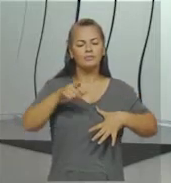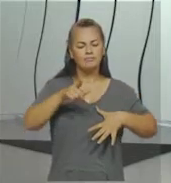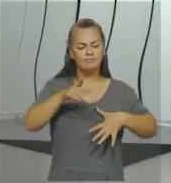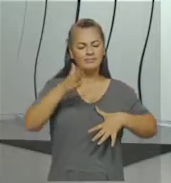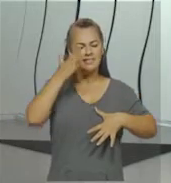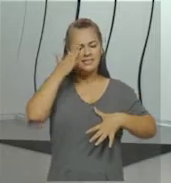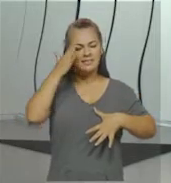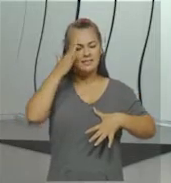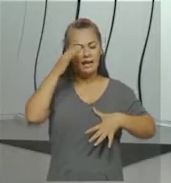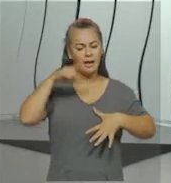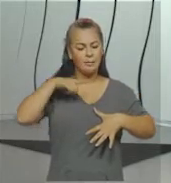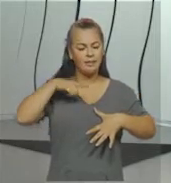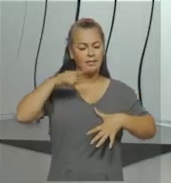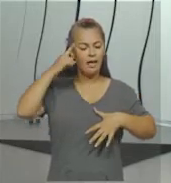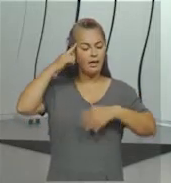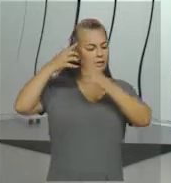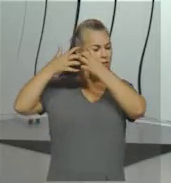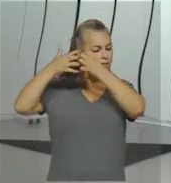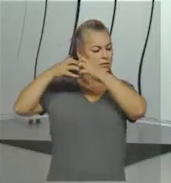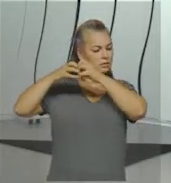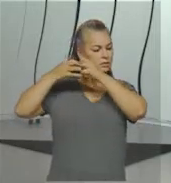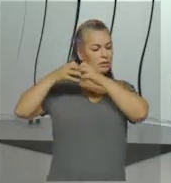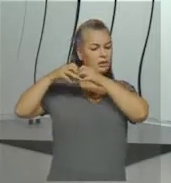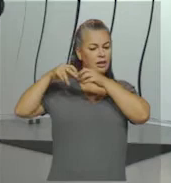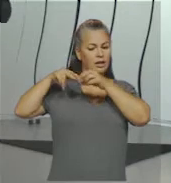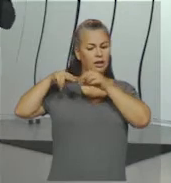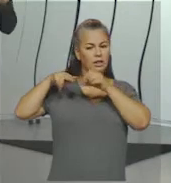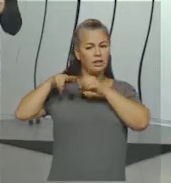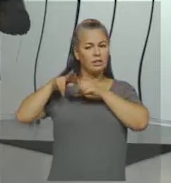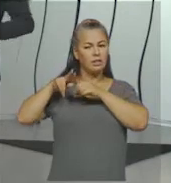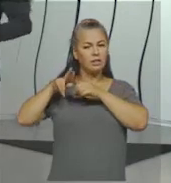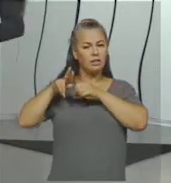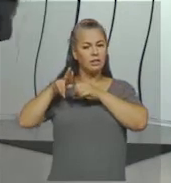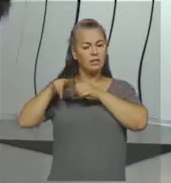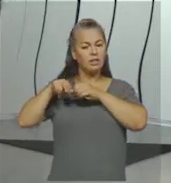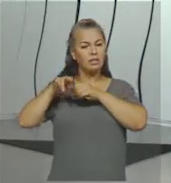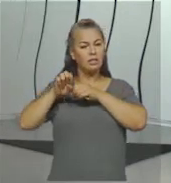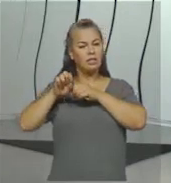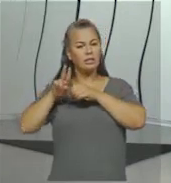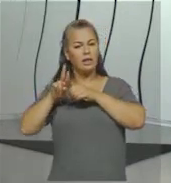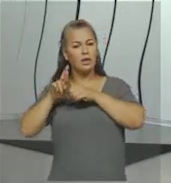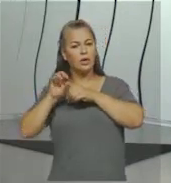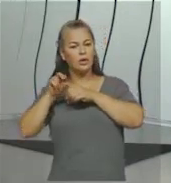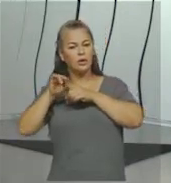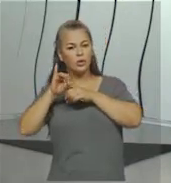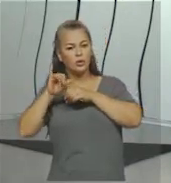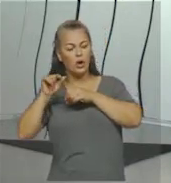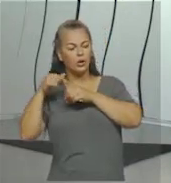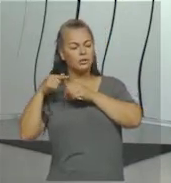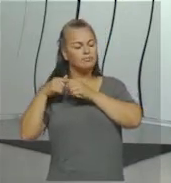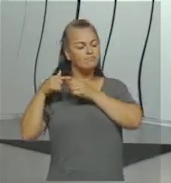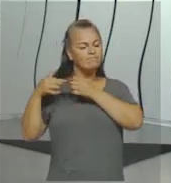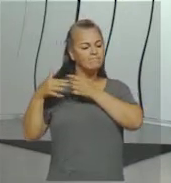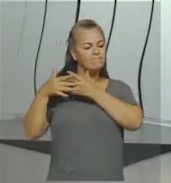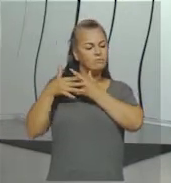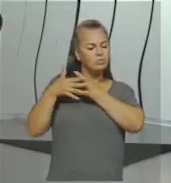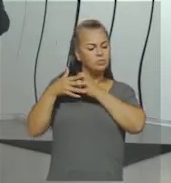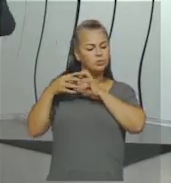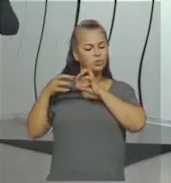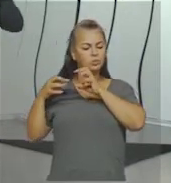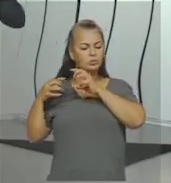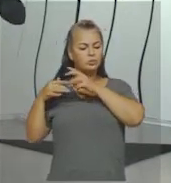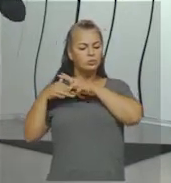e vão fazer o impulso nervoso passar de um neurônio para outro. É nesse local que as drogas vão